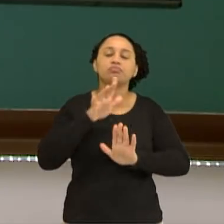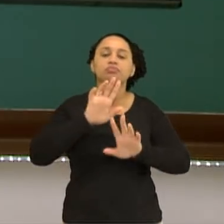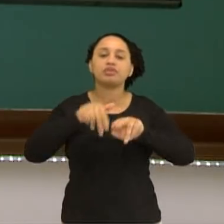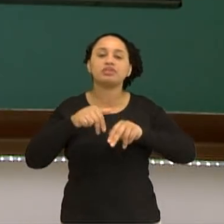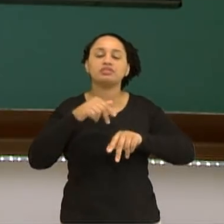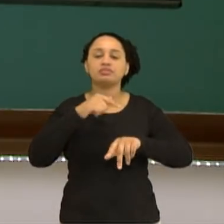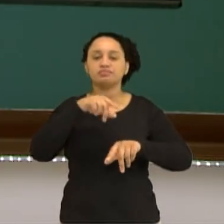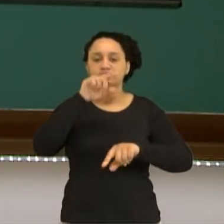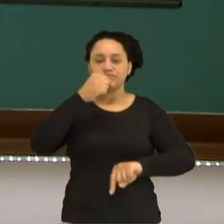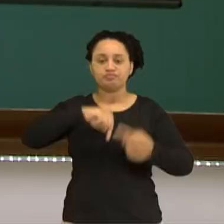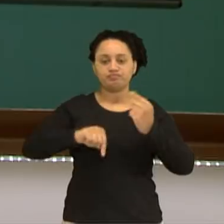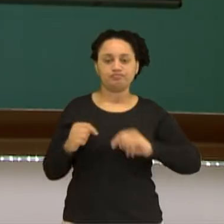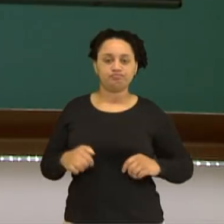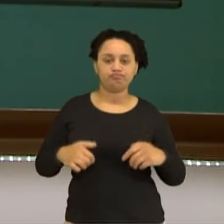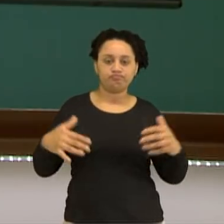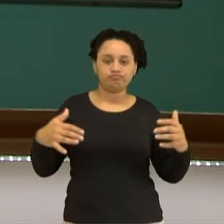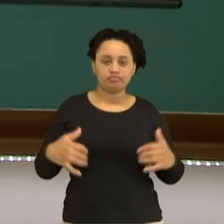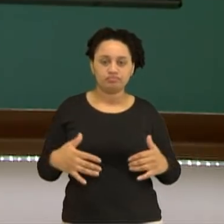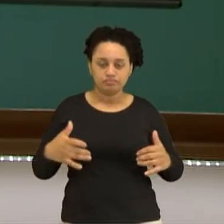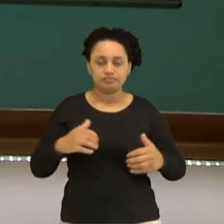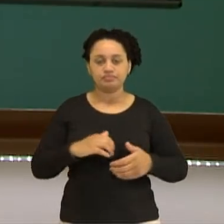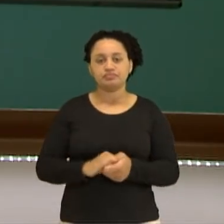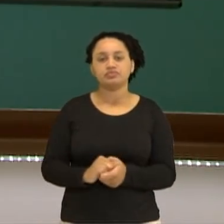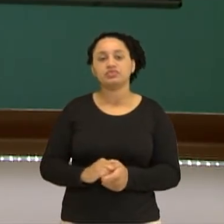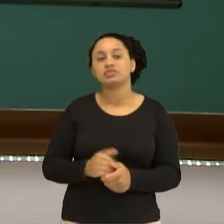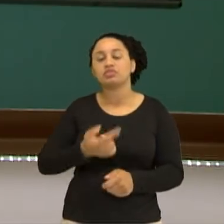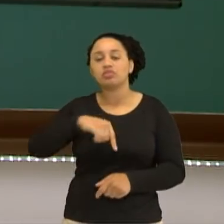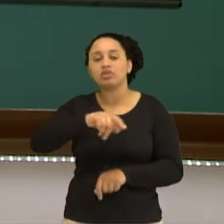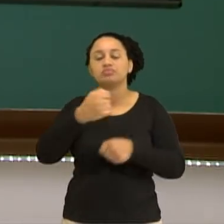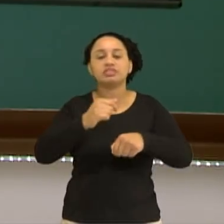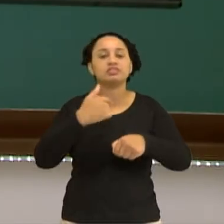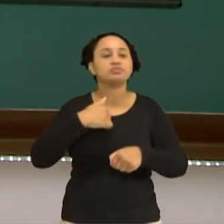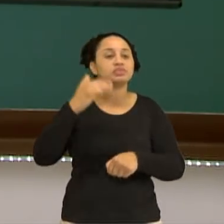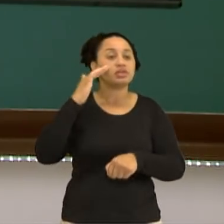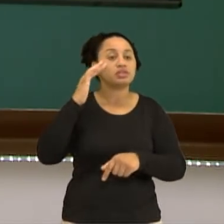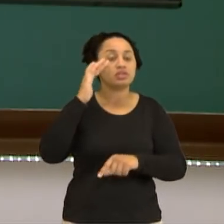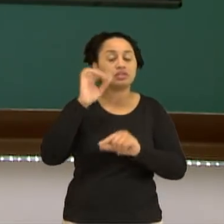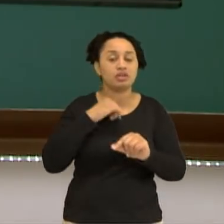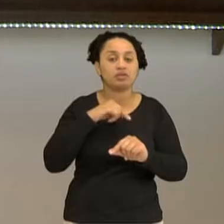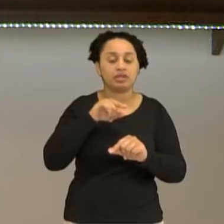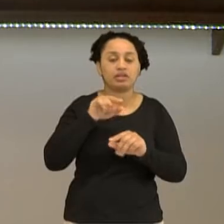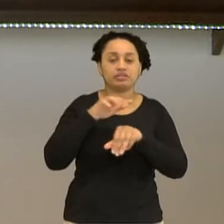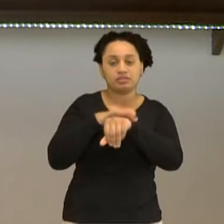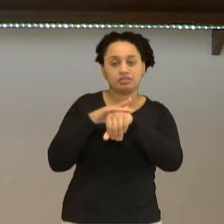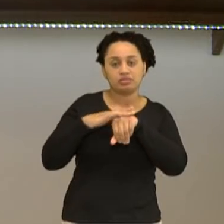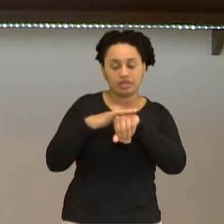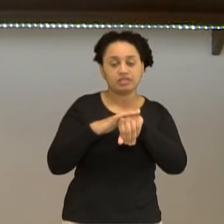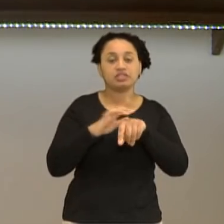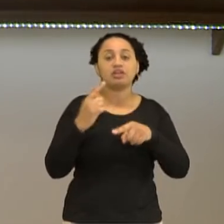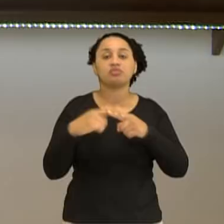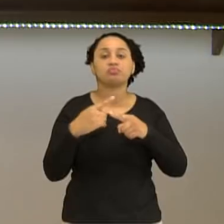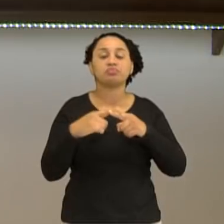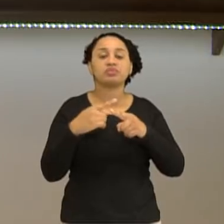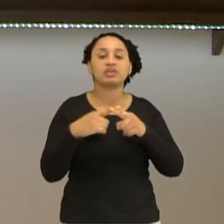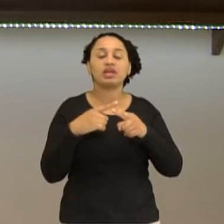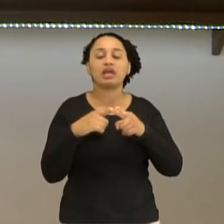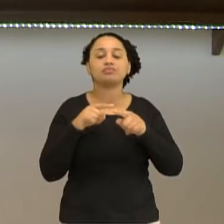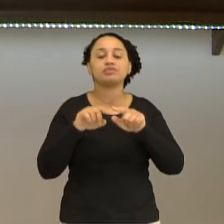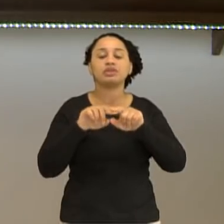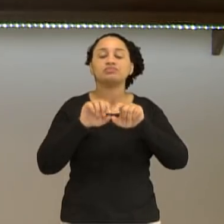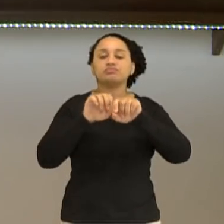respiratórias, nós vamos ter que associar as patologias respiratórias a uma deficiência do sistema